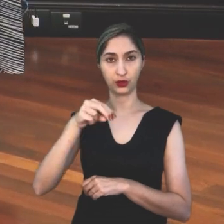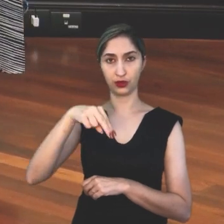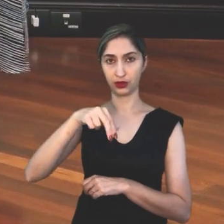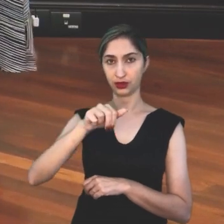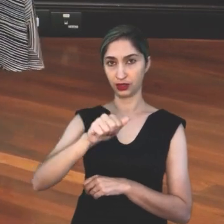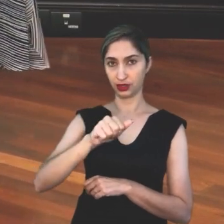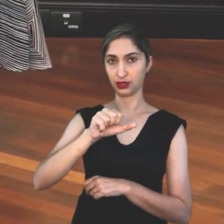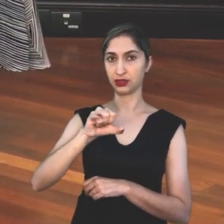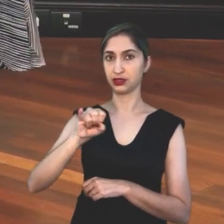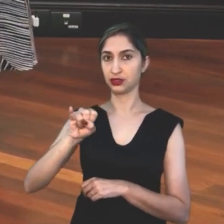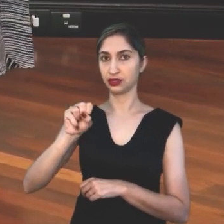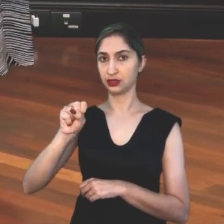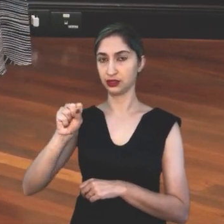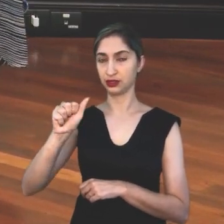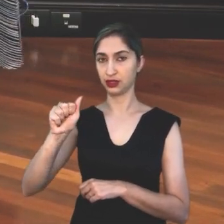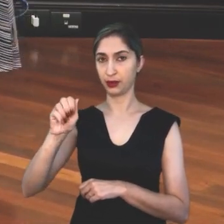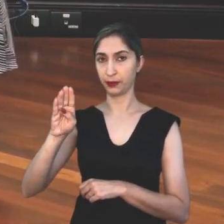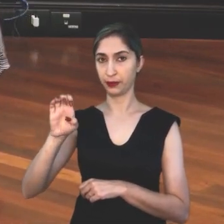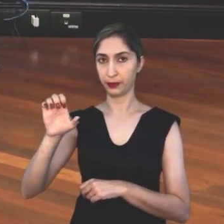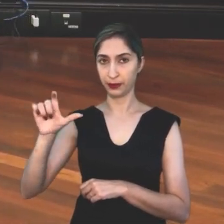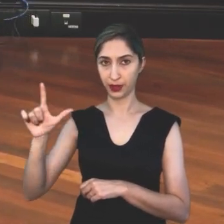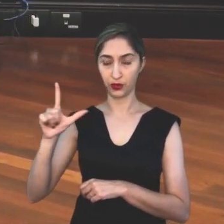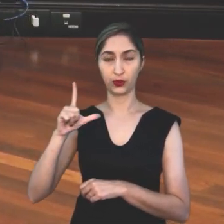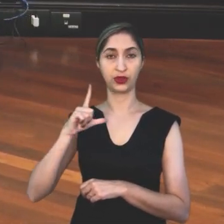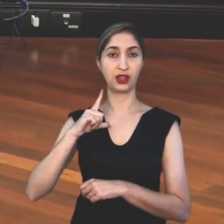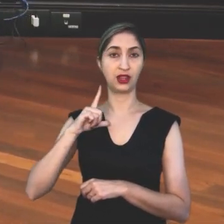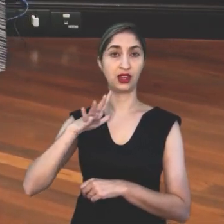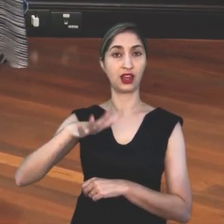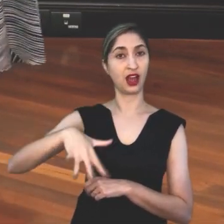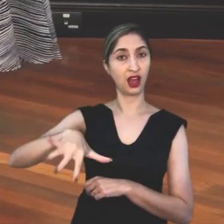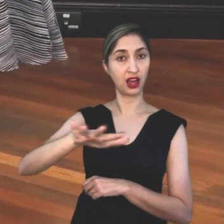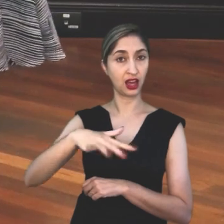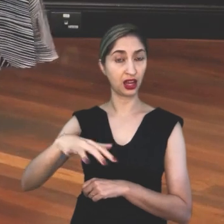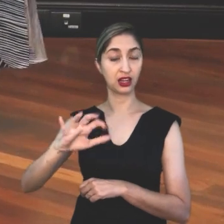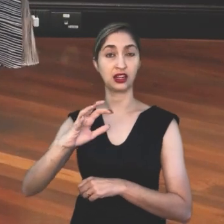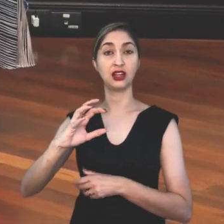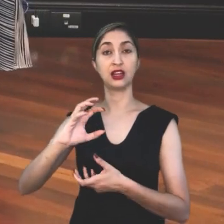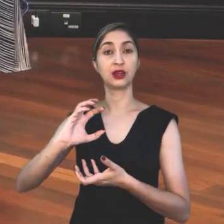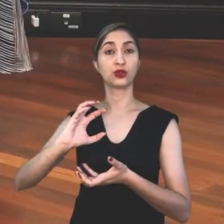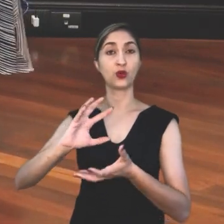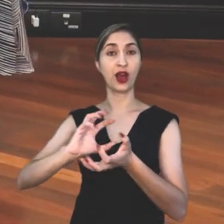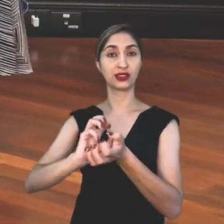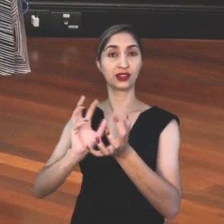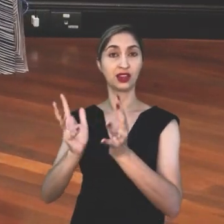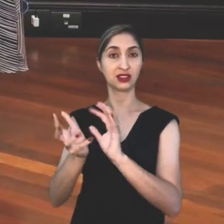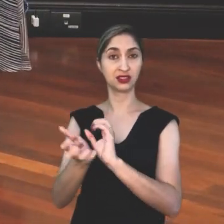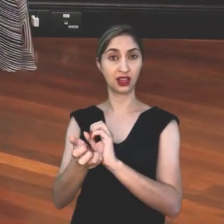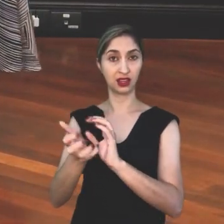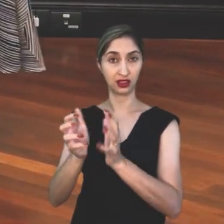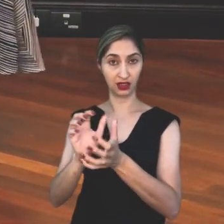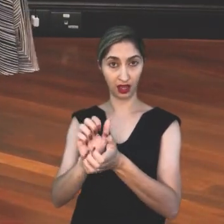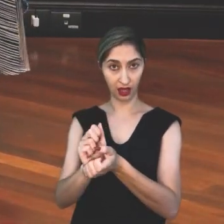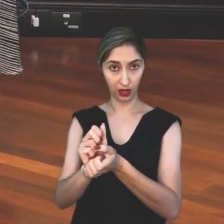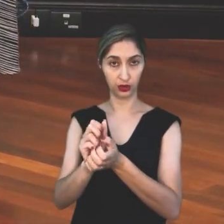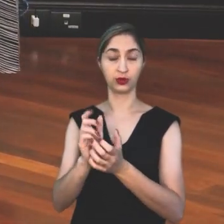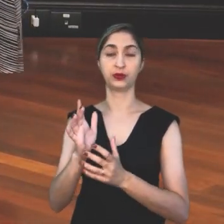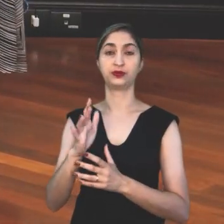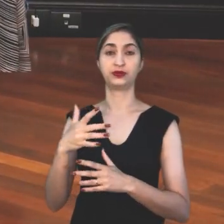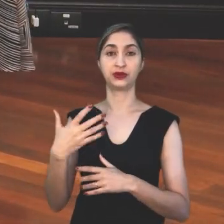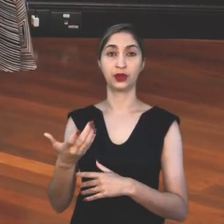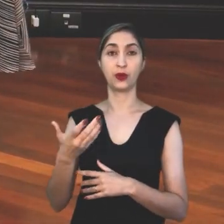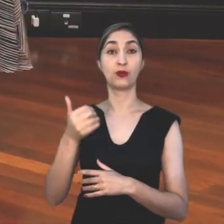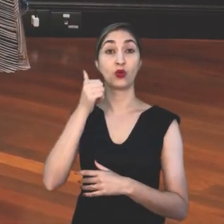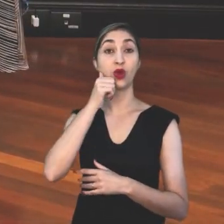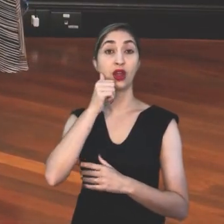a Dona Isabel, que é uma bonequeira do Vale do Jequitinhonha. Então, essa região hoje ela é conhecida pelo artesanato, né? E a gente